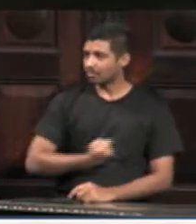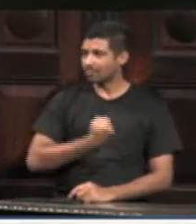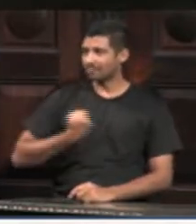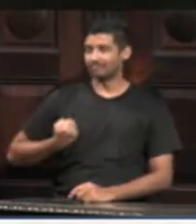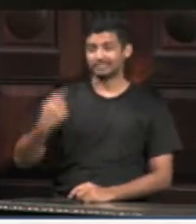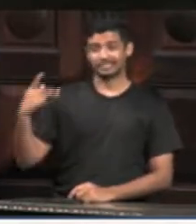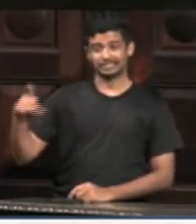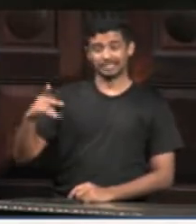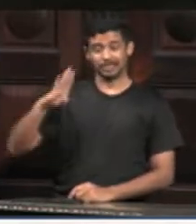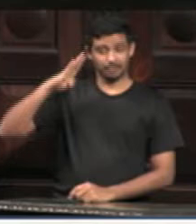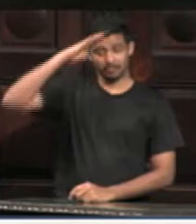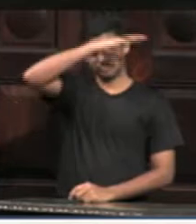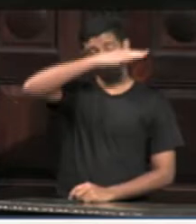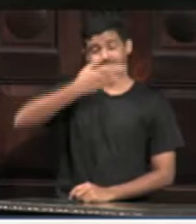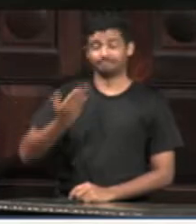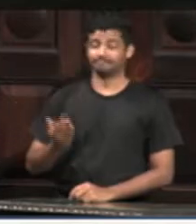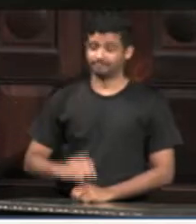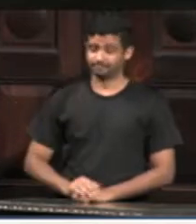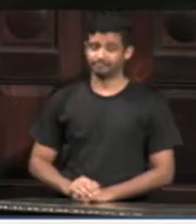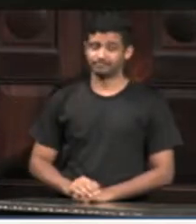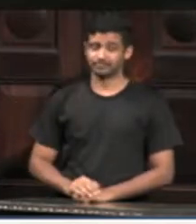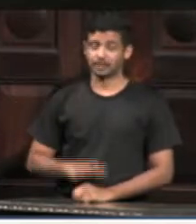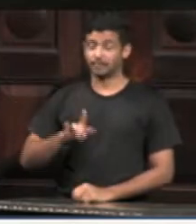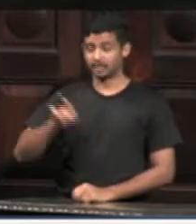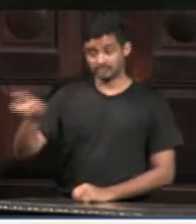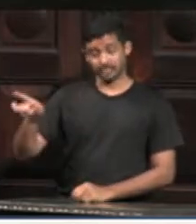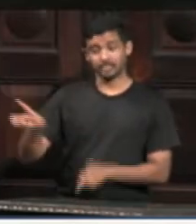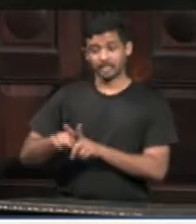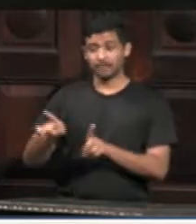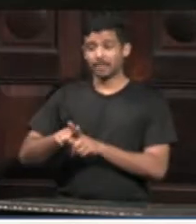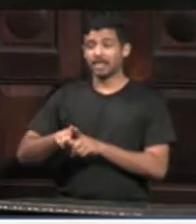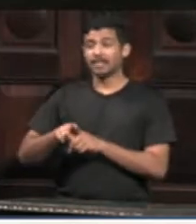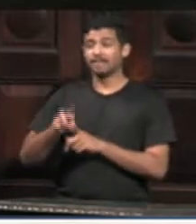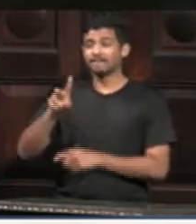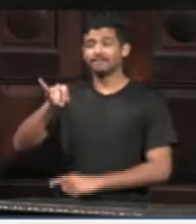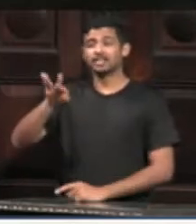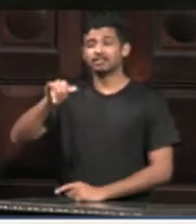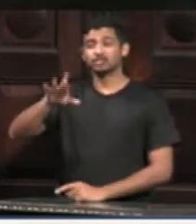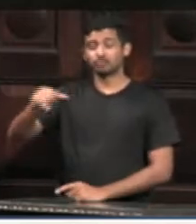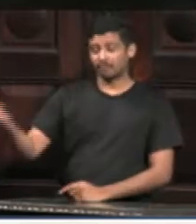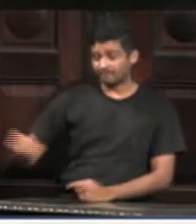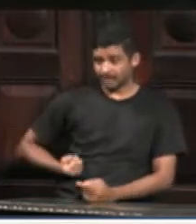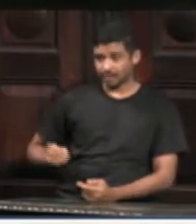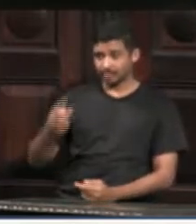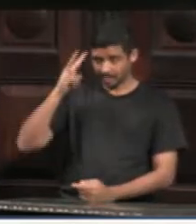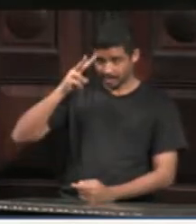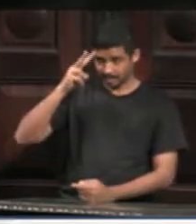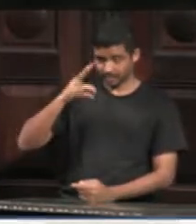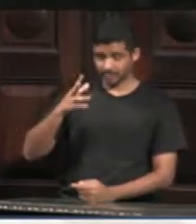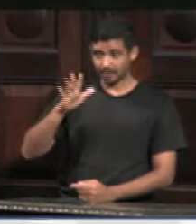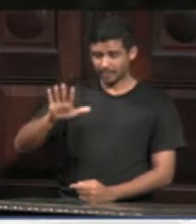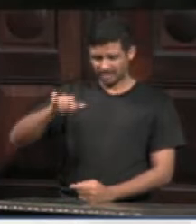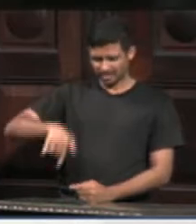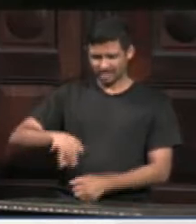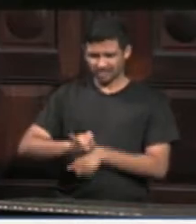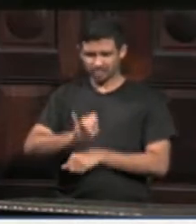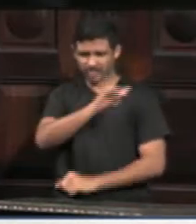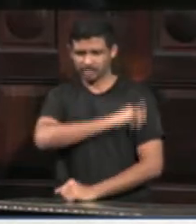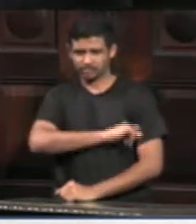próprio candidato Bolsonaro foi vítima de uma facada. O Brasil e o Rio de Janeiro não